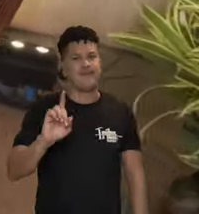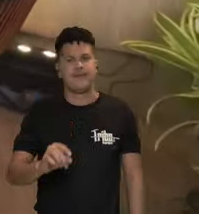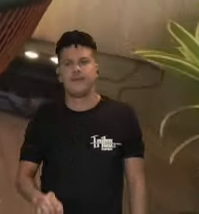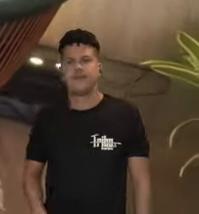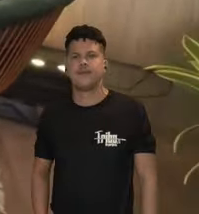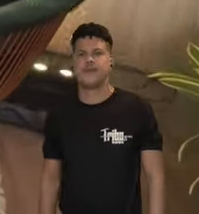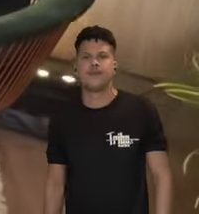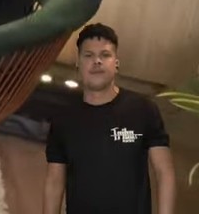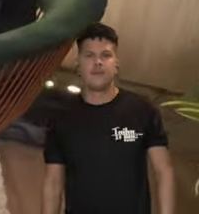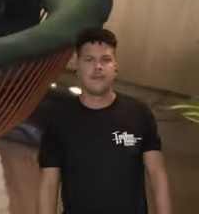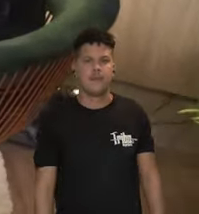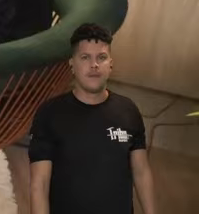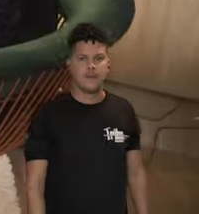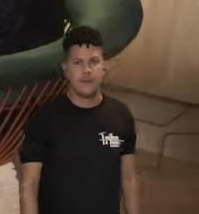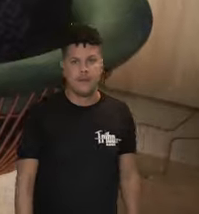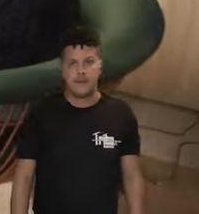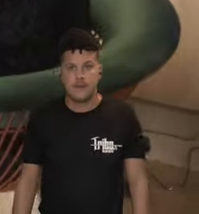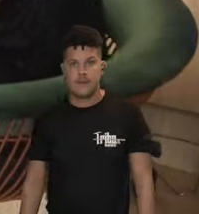mais.